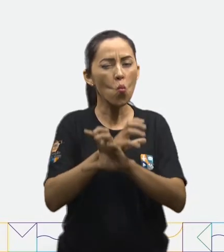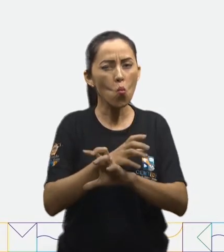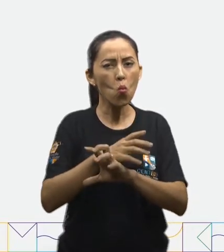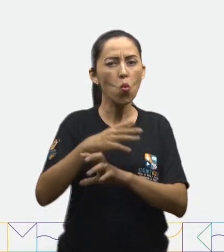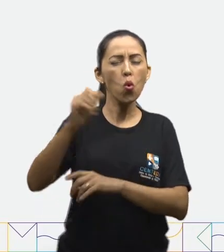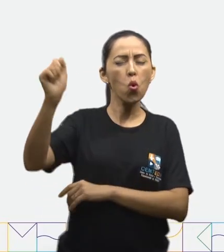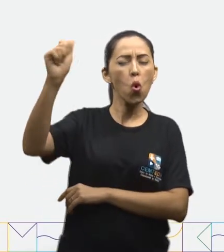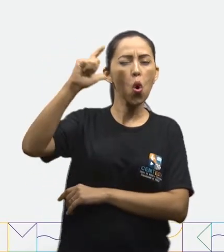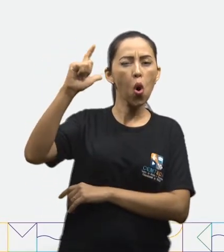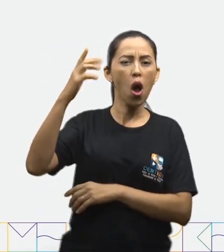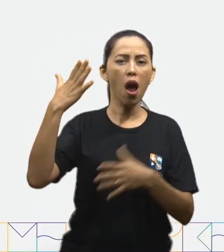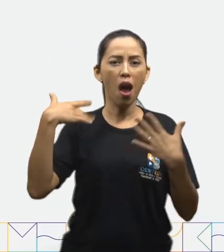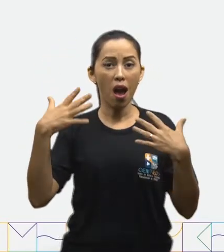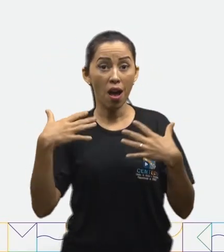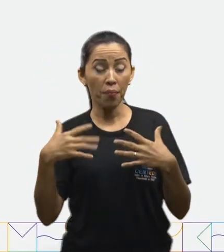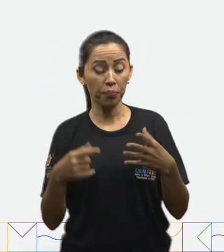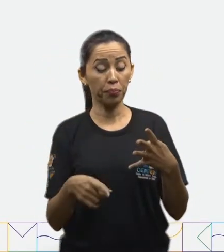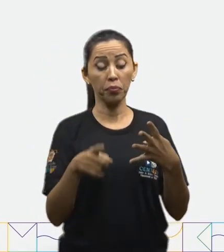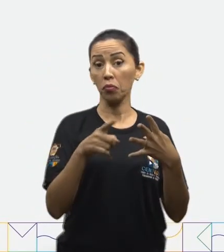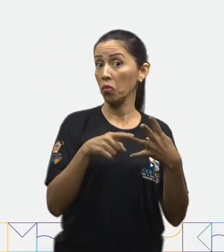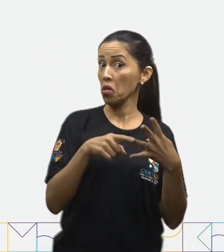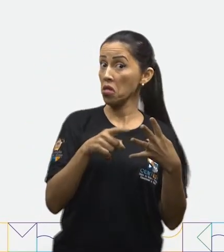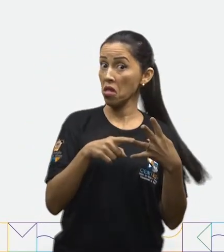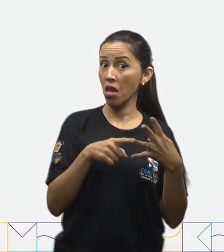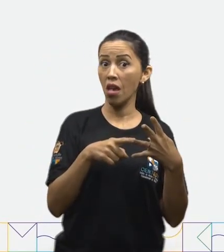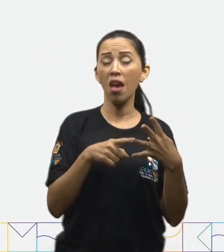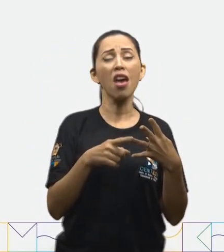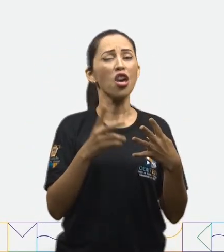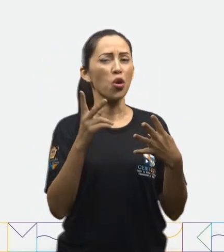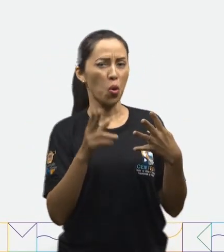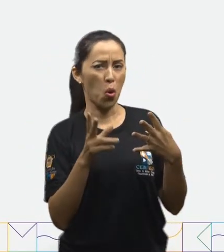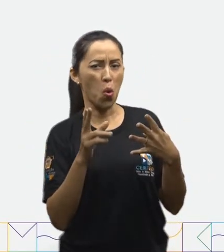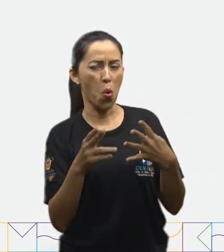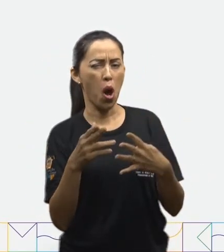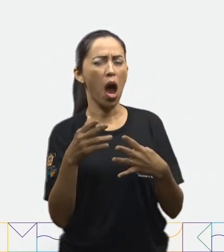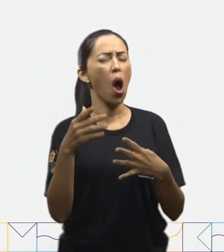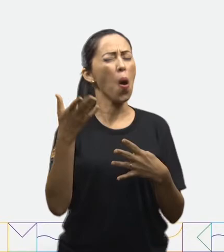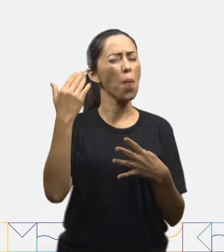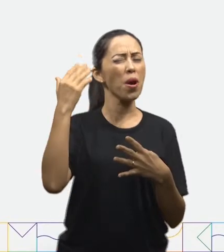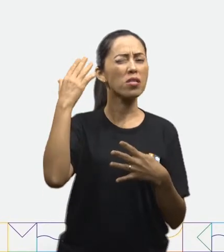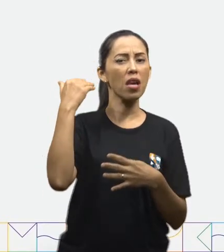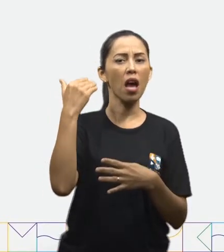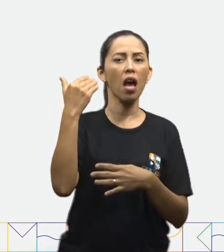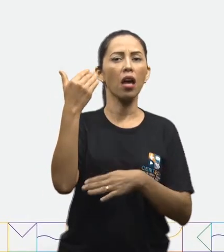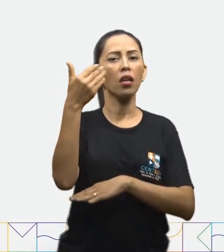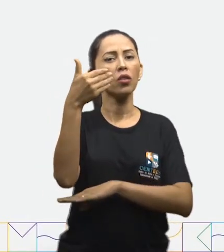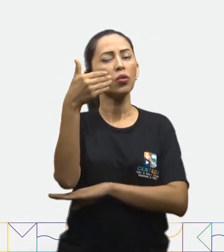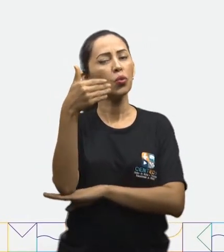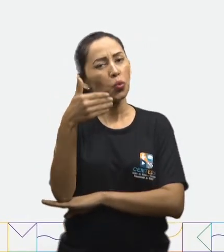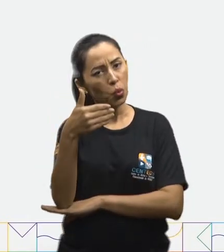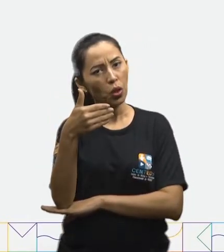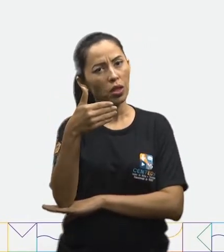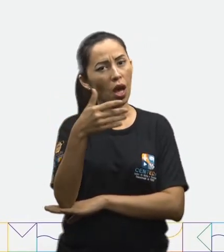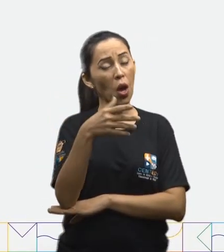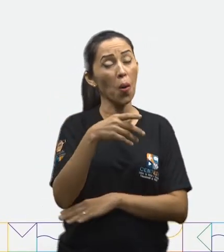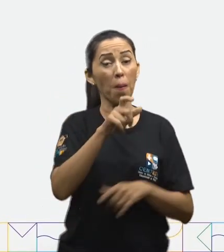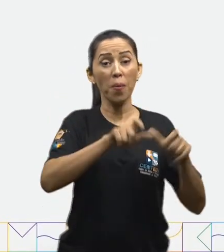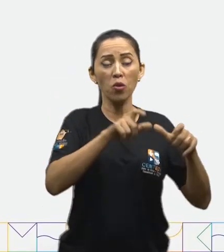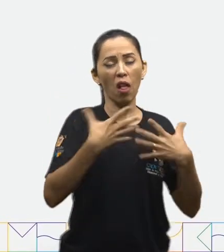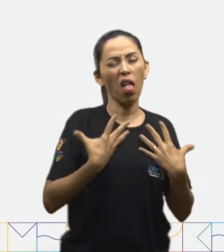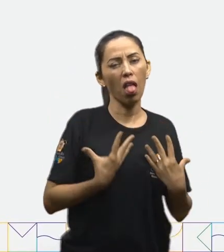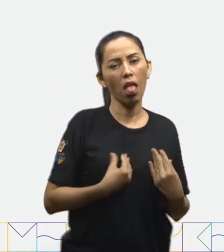Alternativa C. Os caravassarais serviram como um lugar para comerciantes descansarem durante